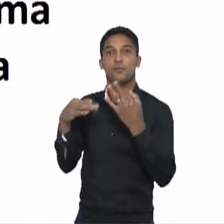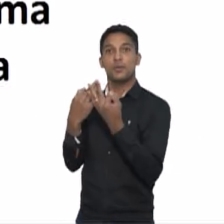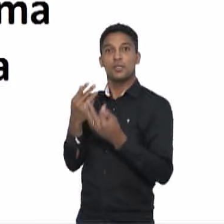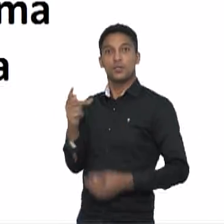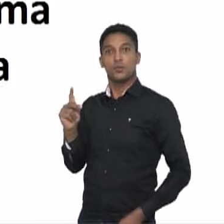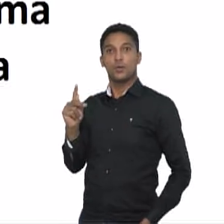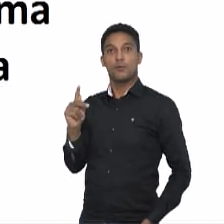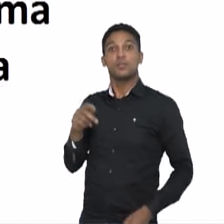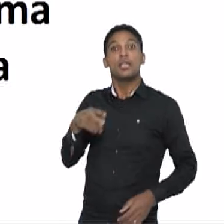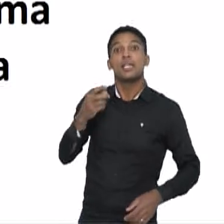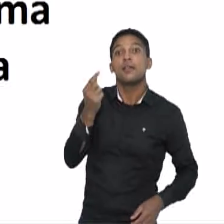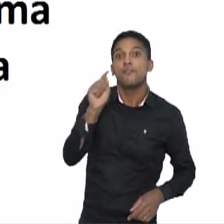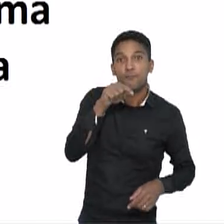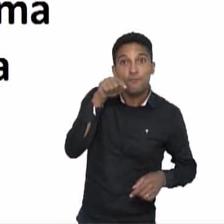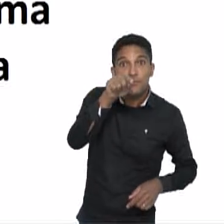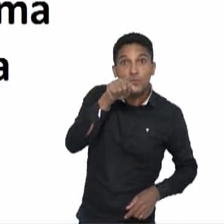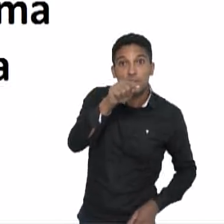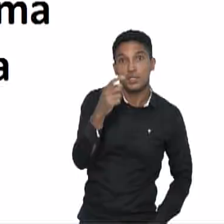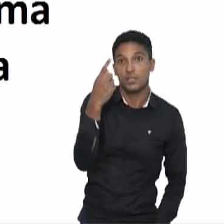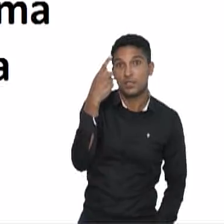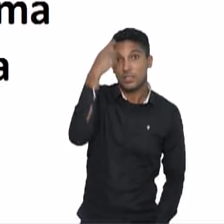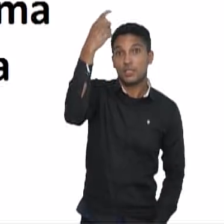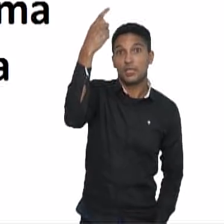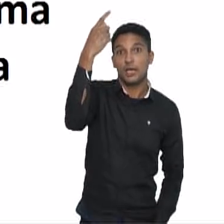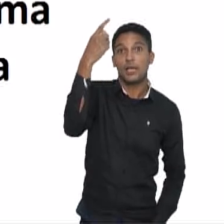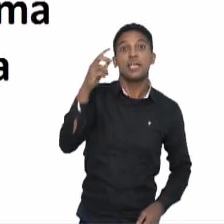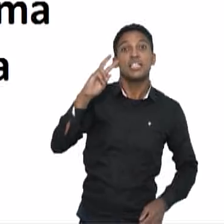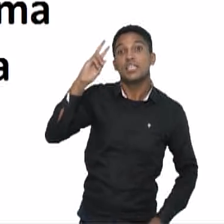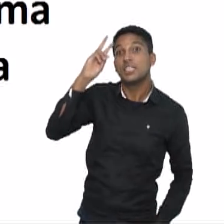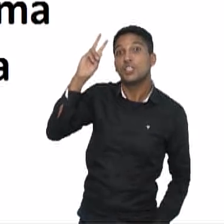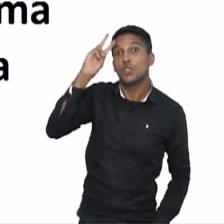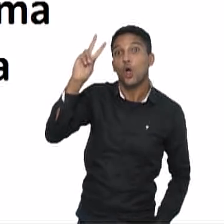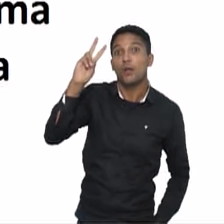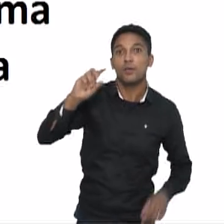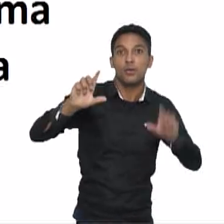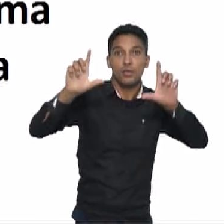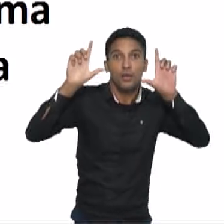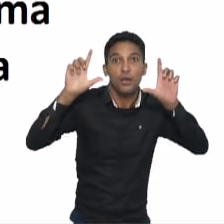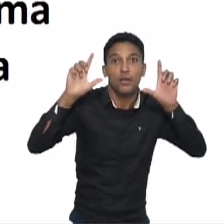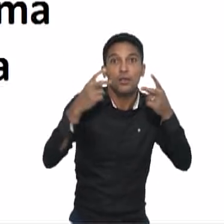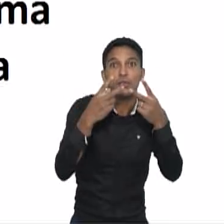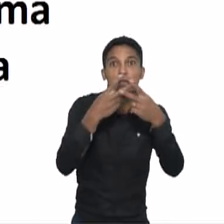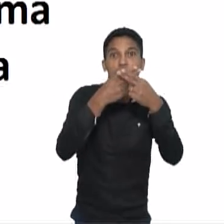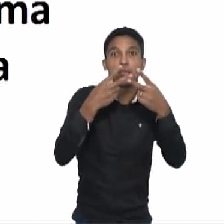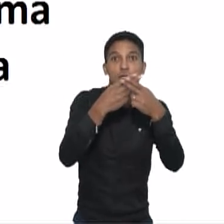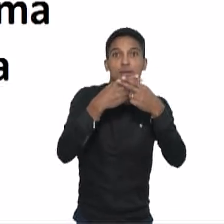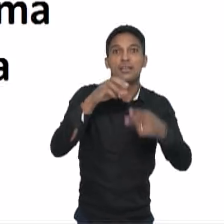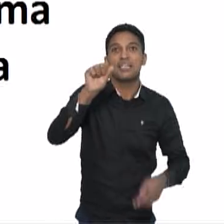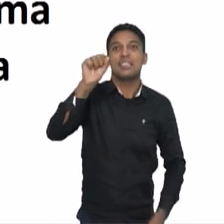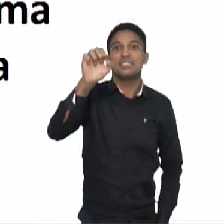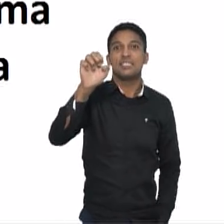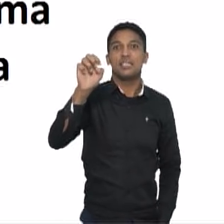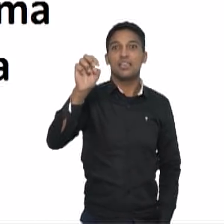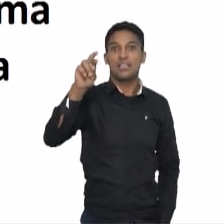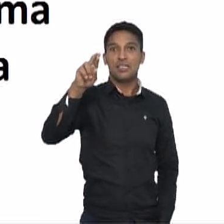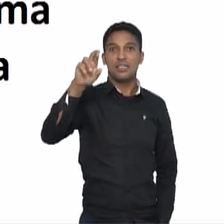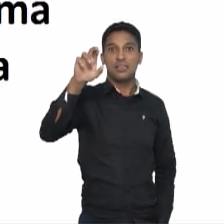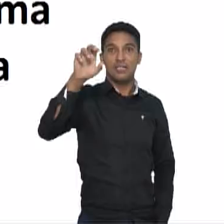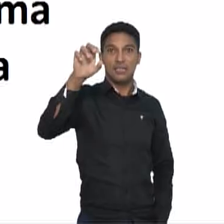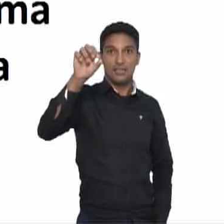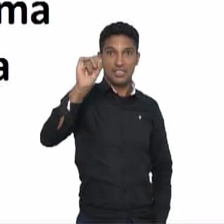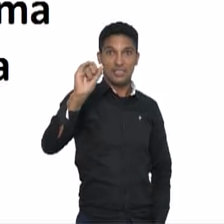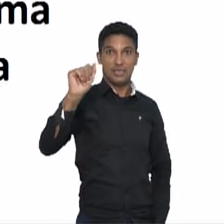seriado, tá? Já eu explico melhor. Use esse tempo da aula para escolher um personagem, um ambiente e os